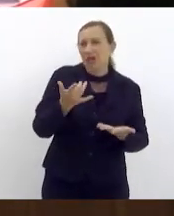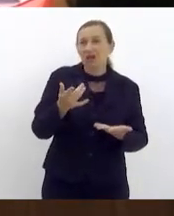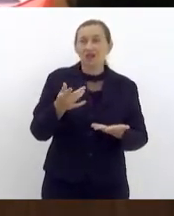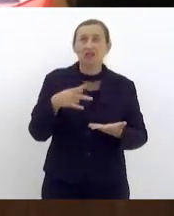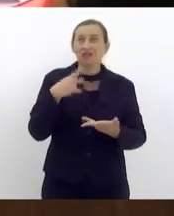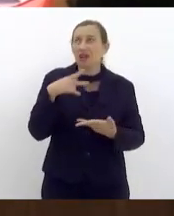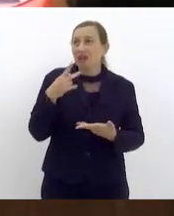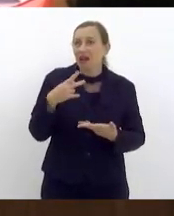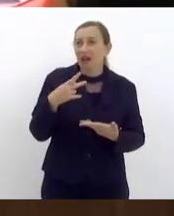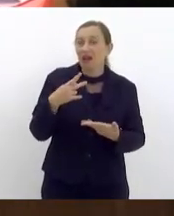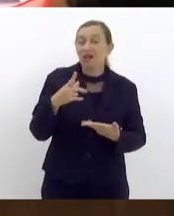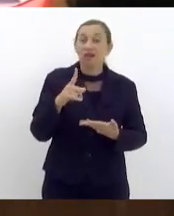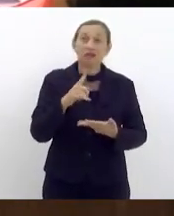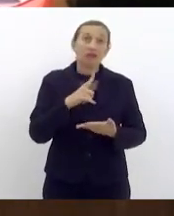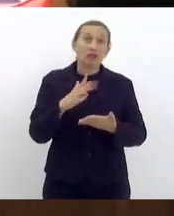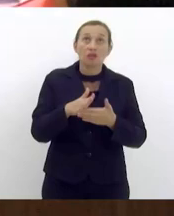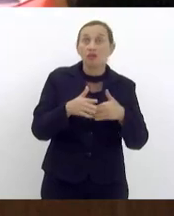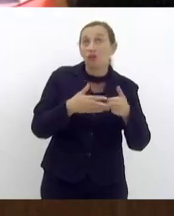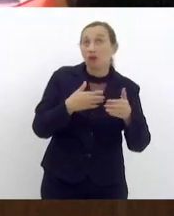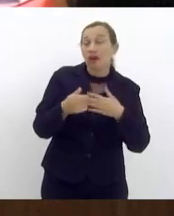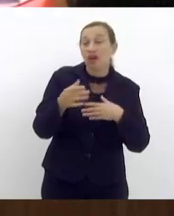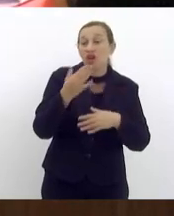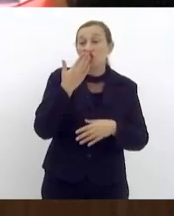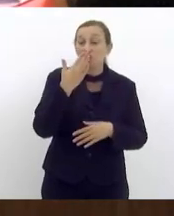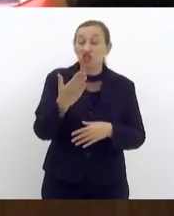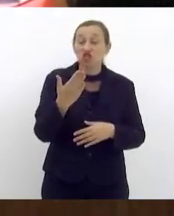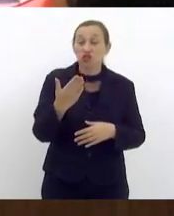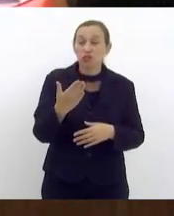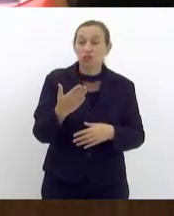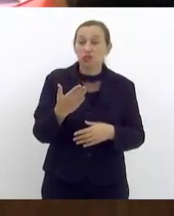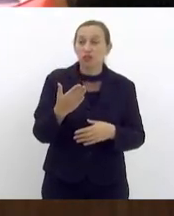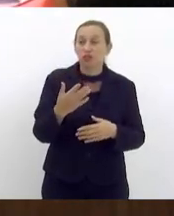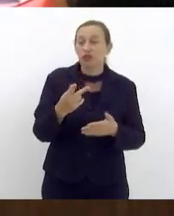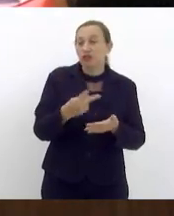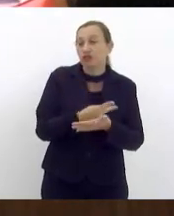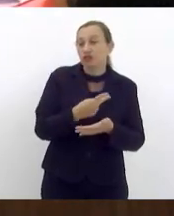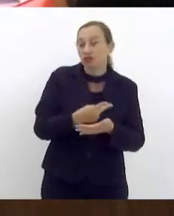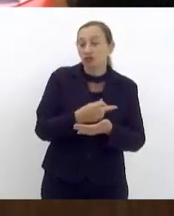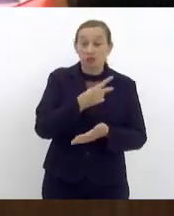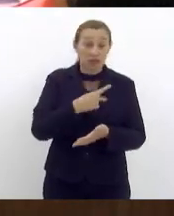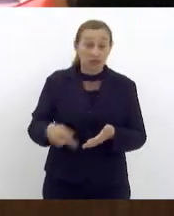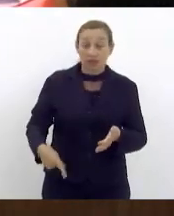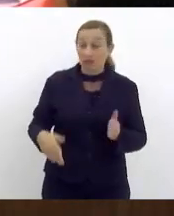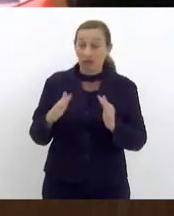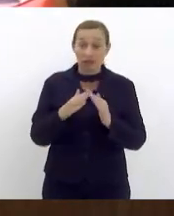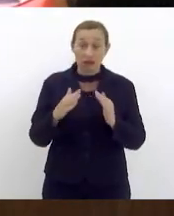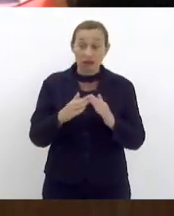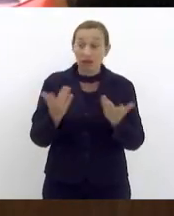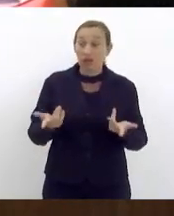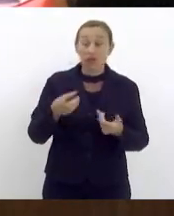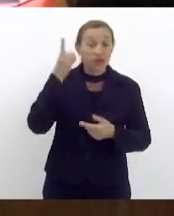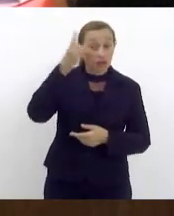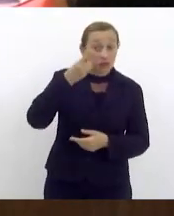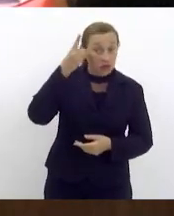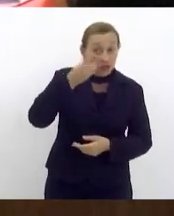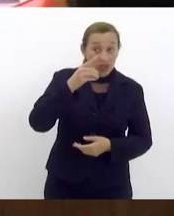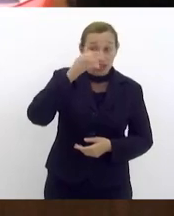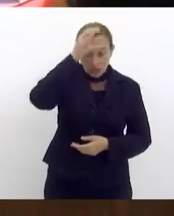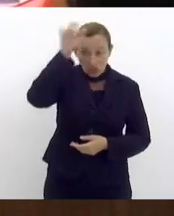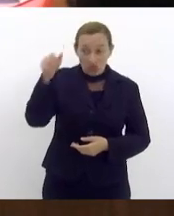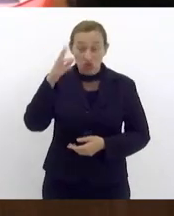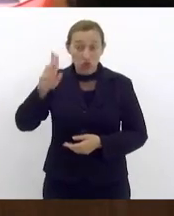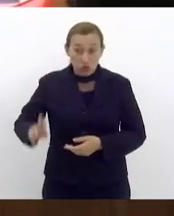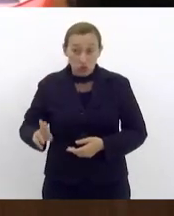supor que tenha qualquer tipo de ingerência da presidência da casa e me dirige a vossa excelência deputada tia Ju e deputado Rodrigo